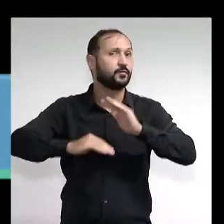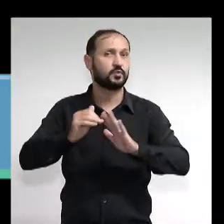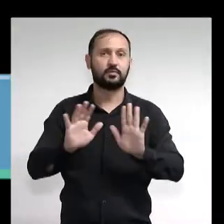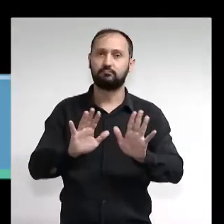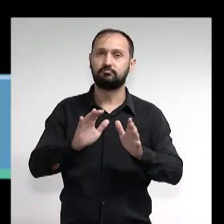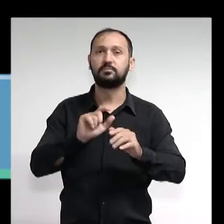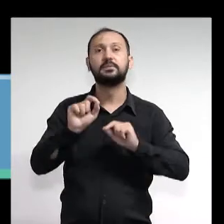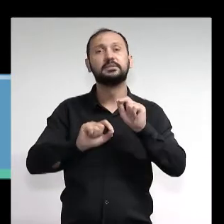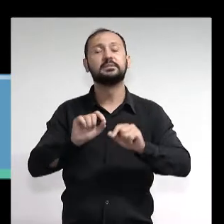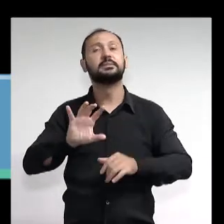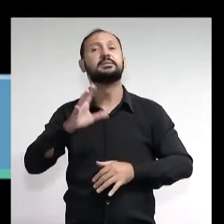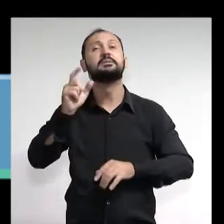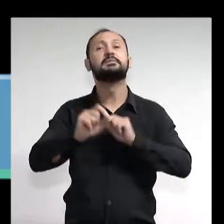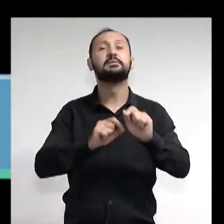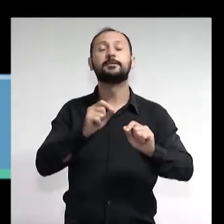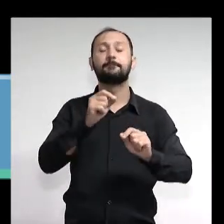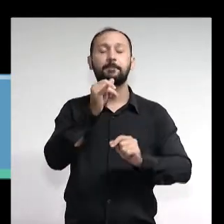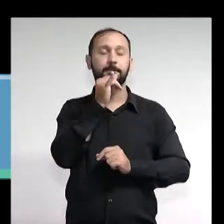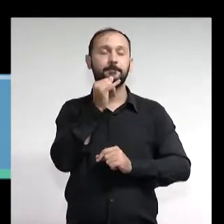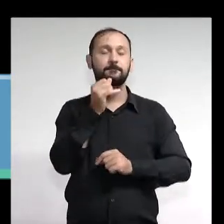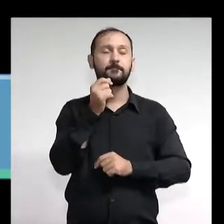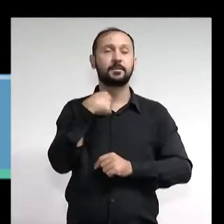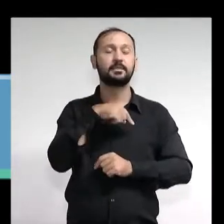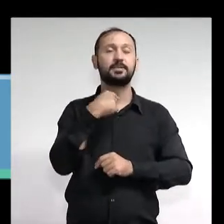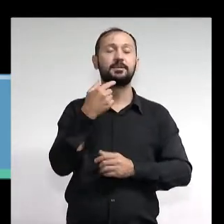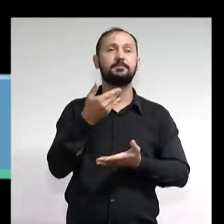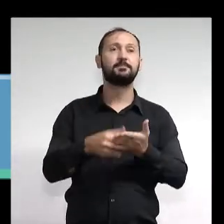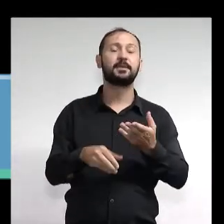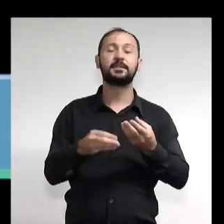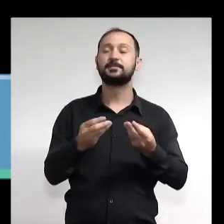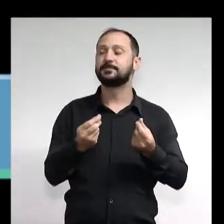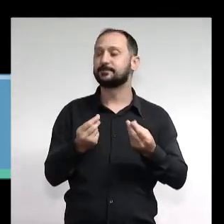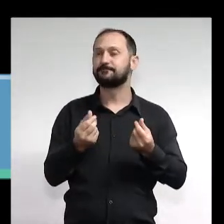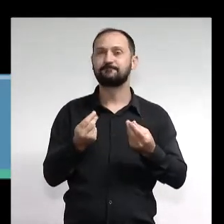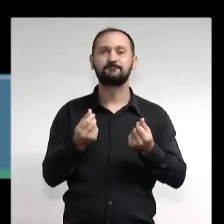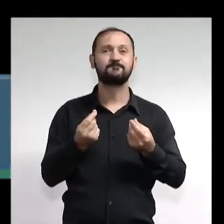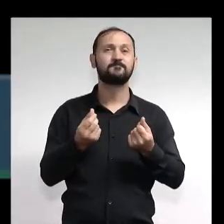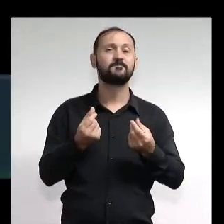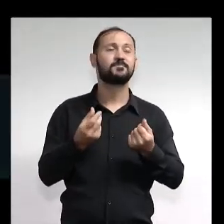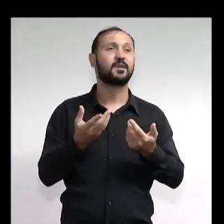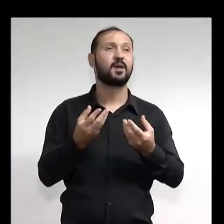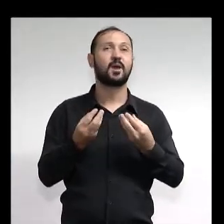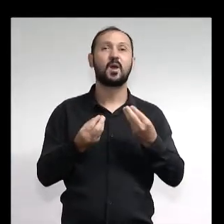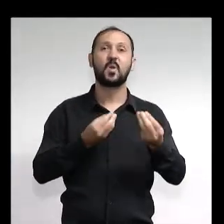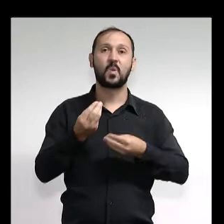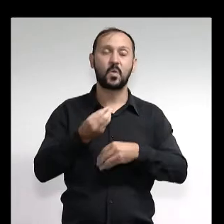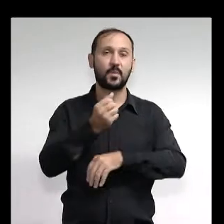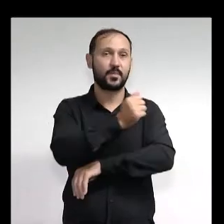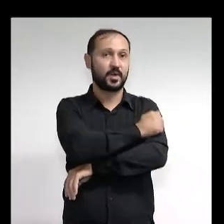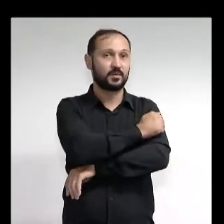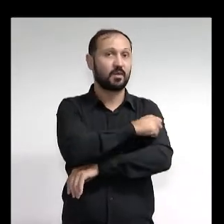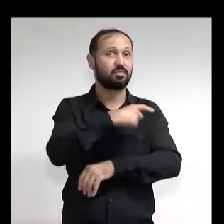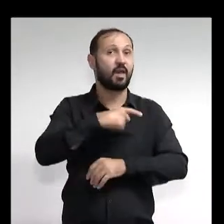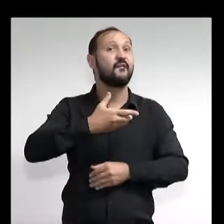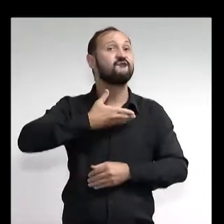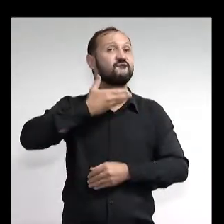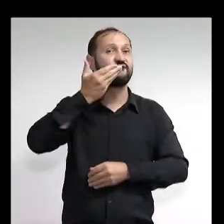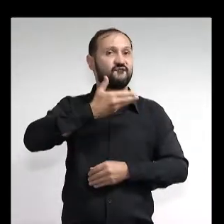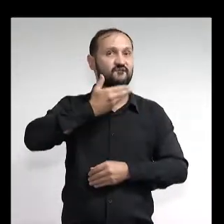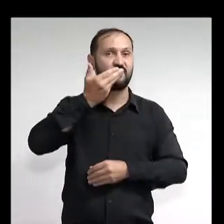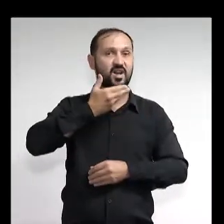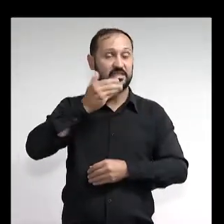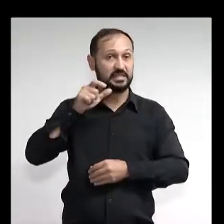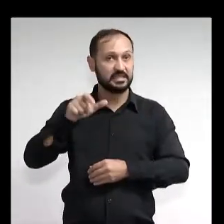acontecer é a gente vai perdendo algo... como o estudante tem